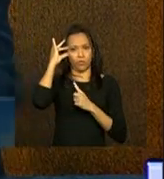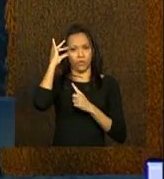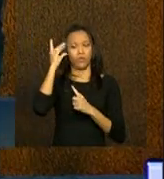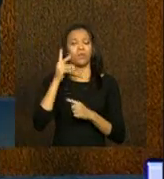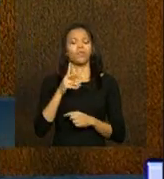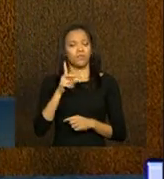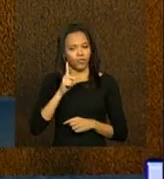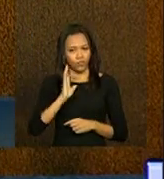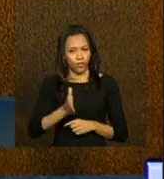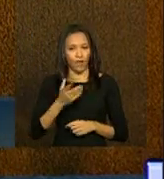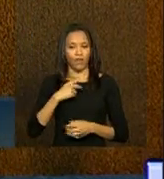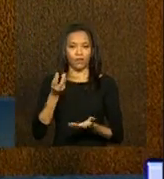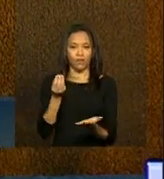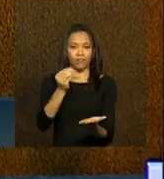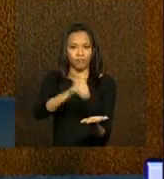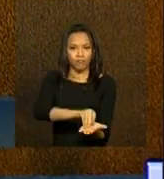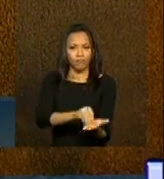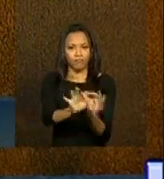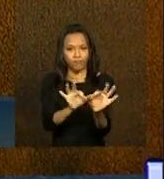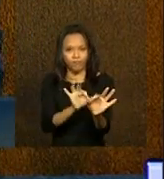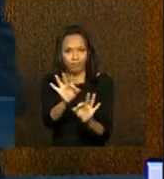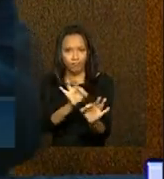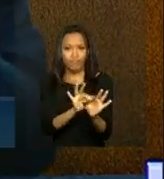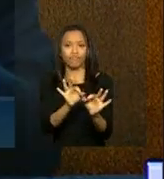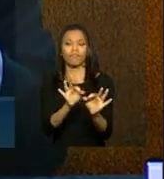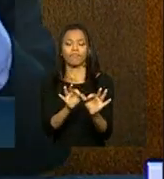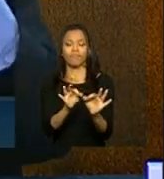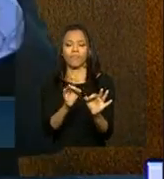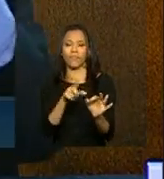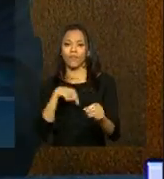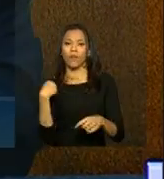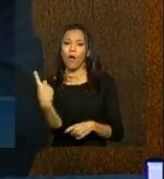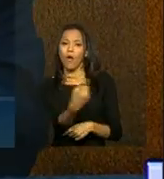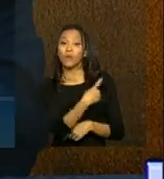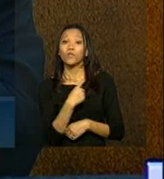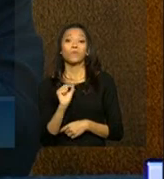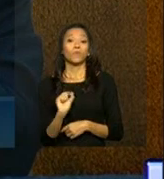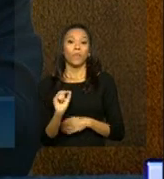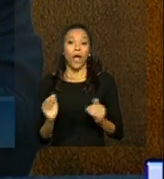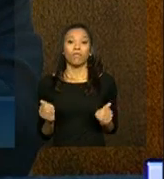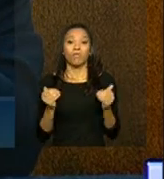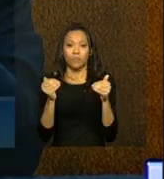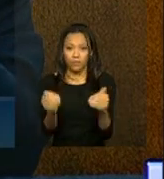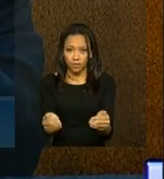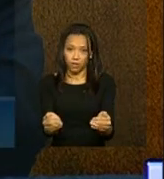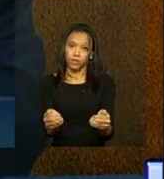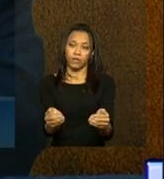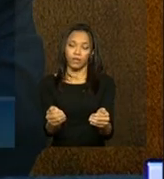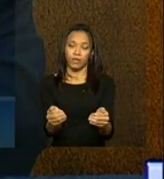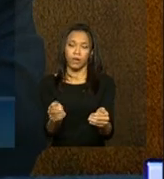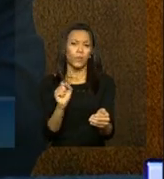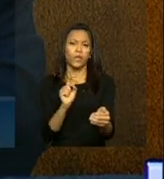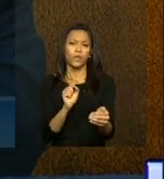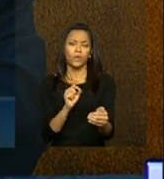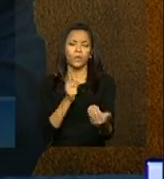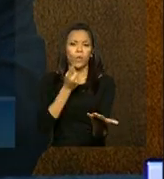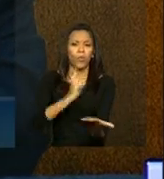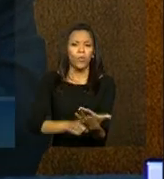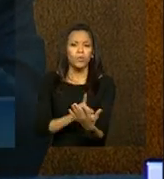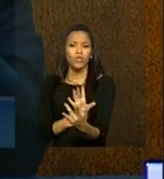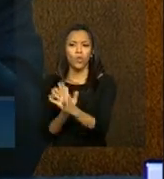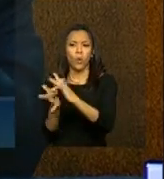nos planos territoriais participativos, a gente avançar numa articulação